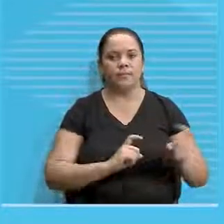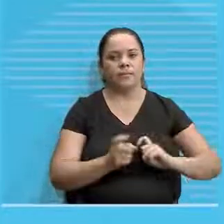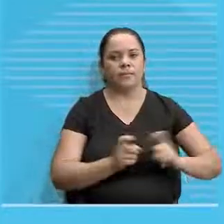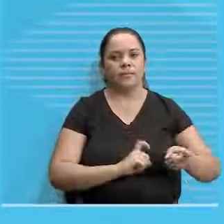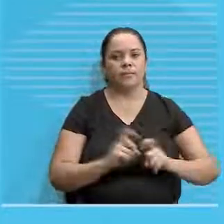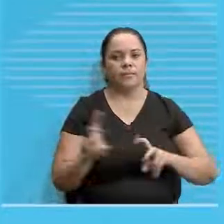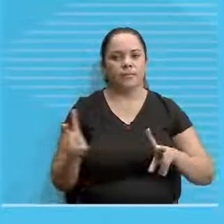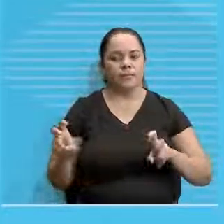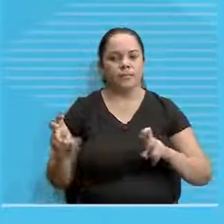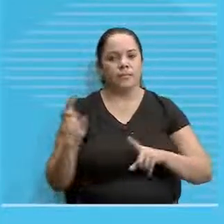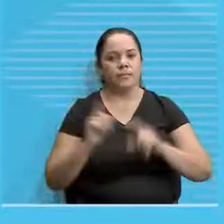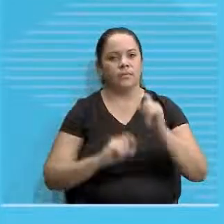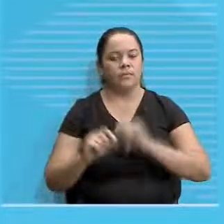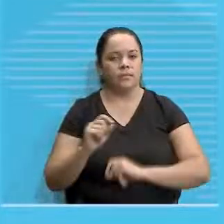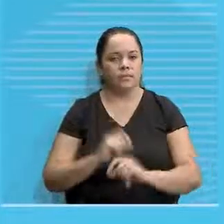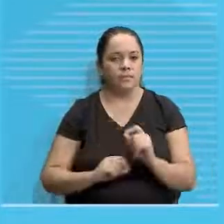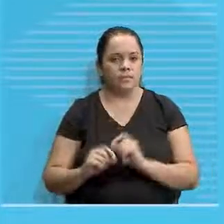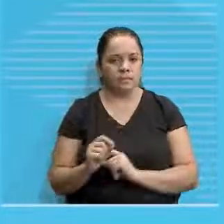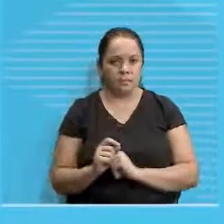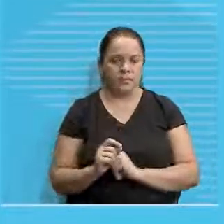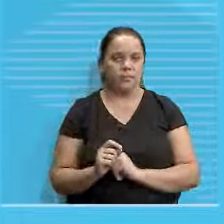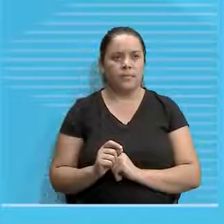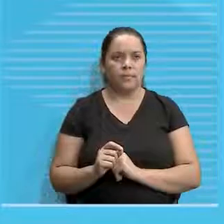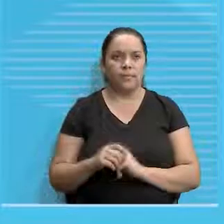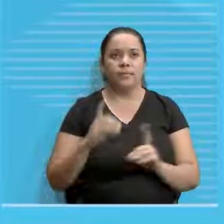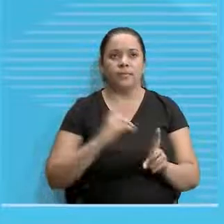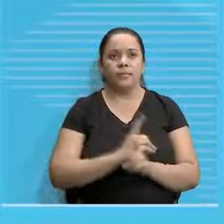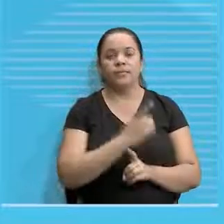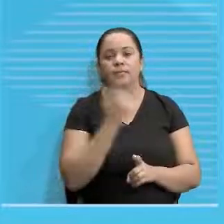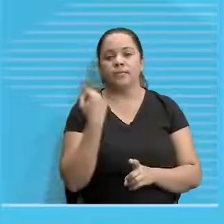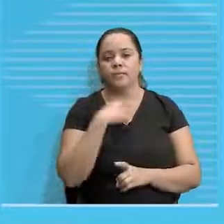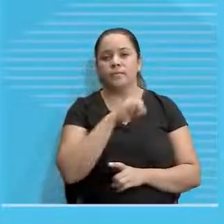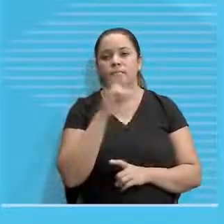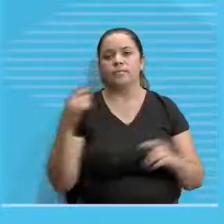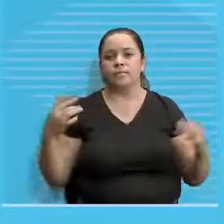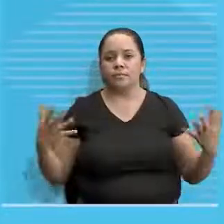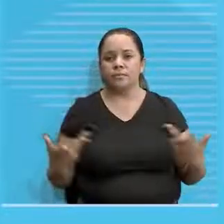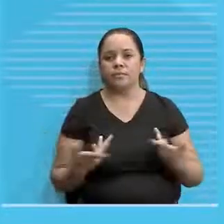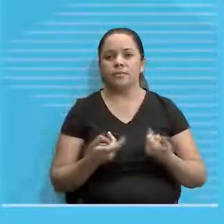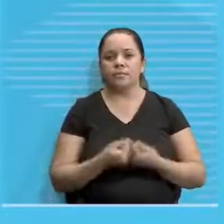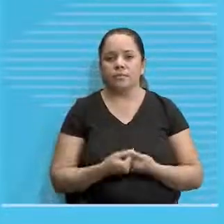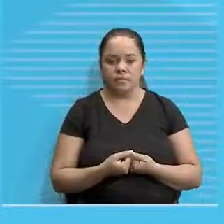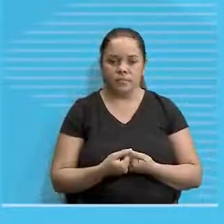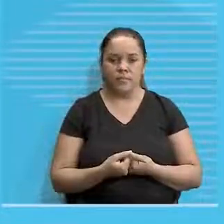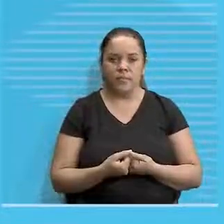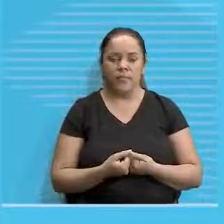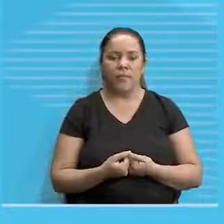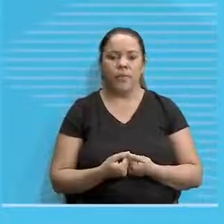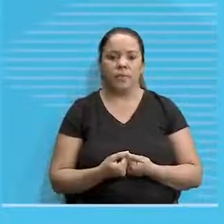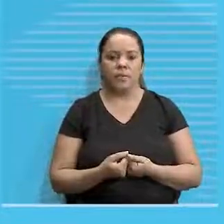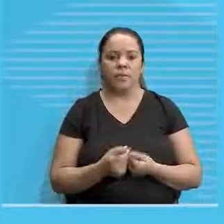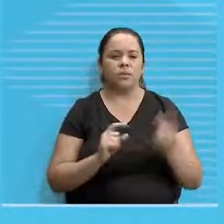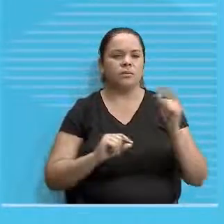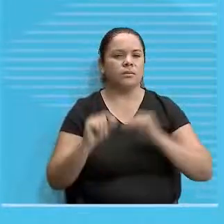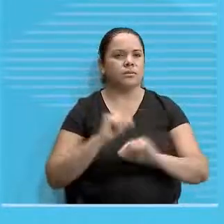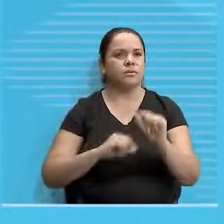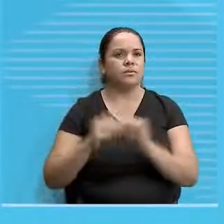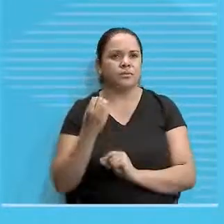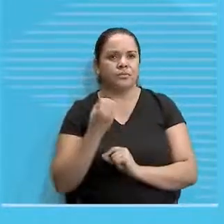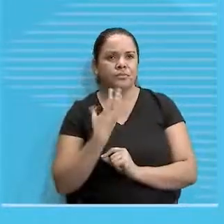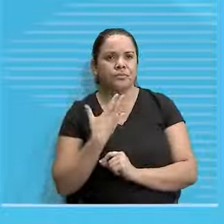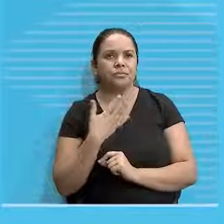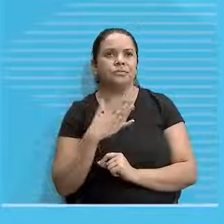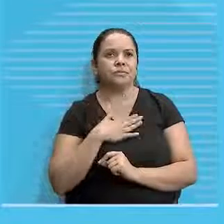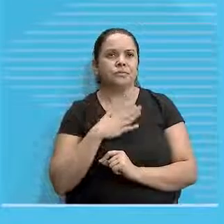de identificar as nossas qualidades, de fato, o que é que eu consigo desenvolver bem, o que é que faz parte da